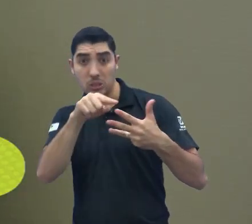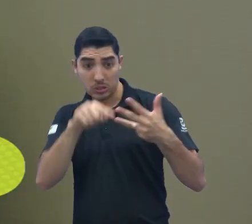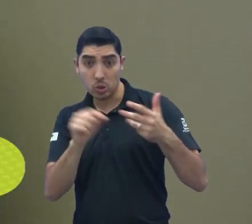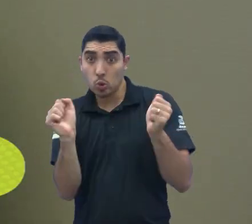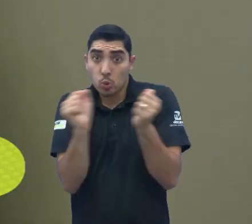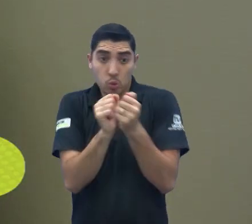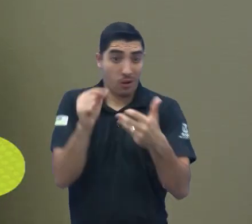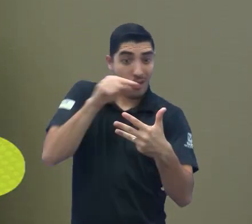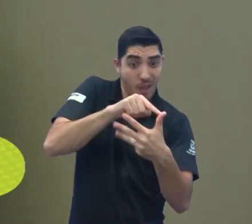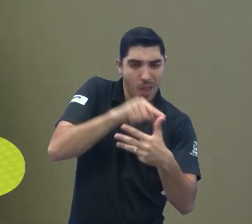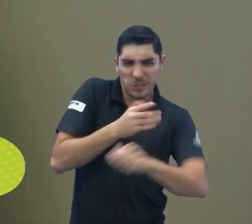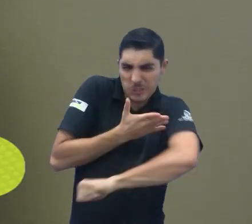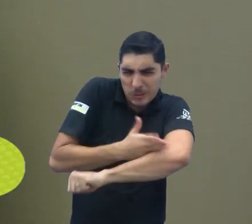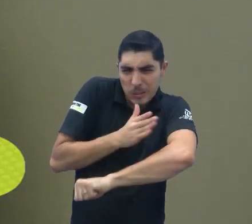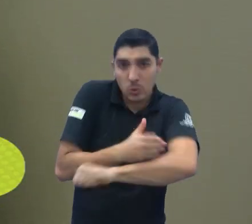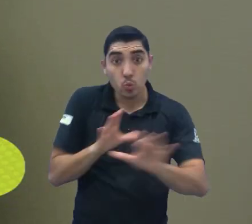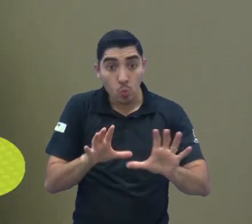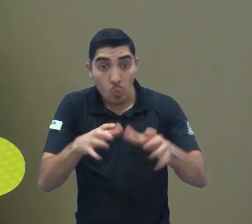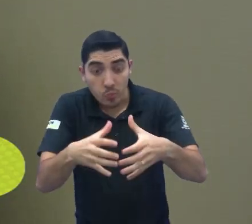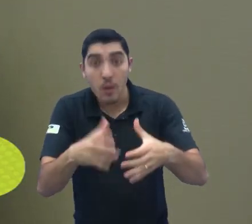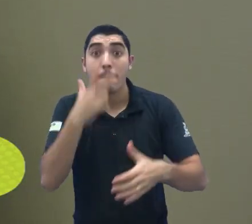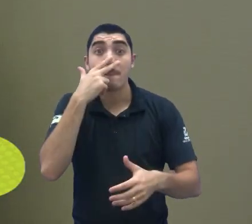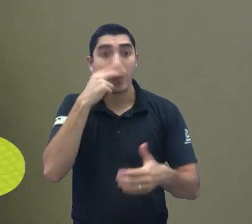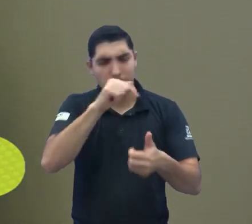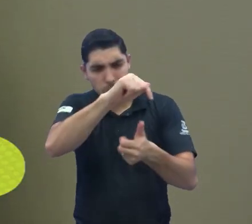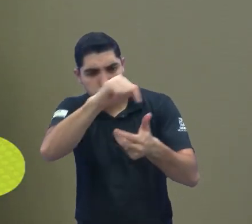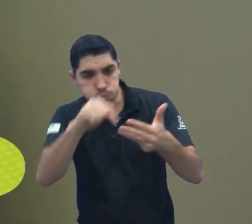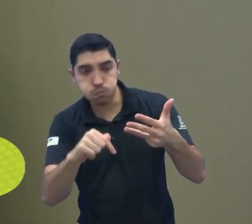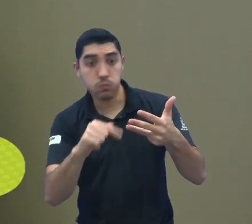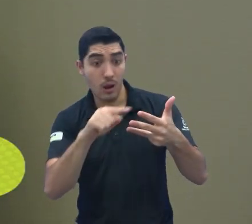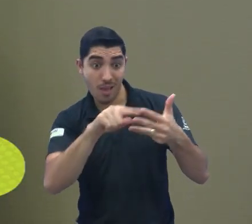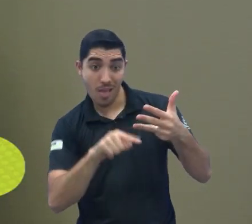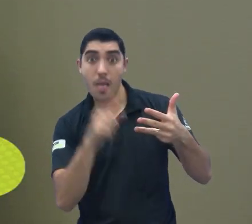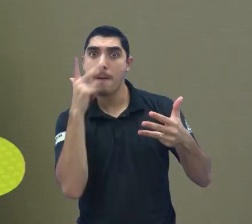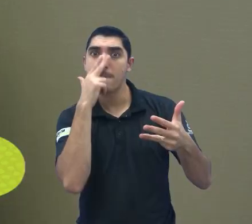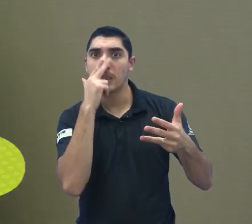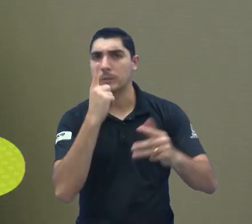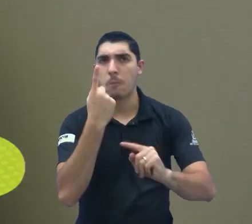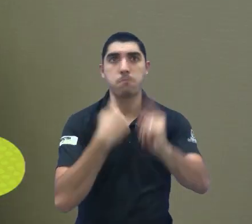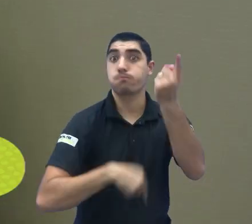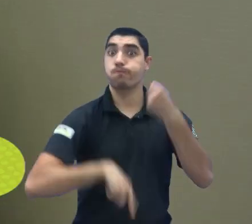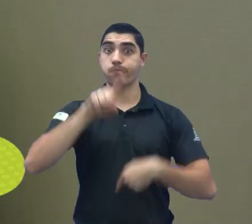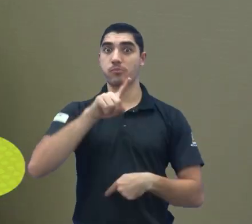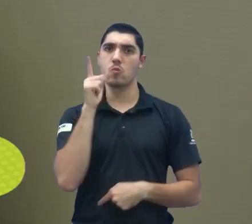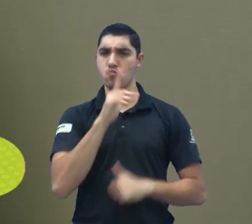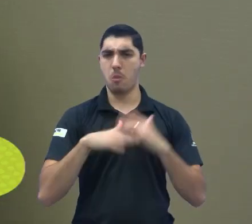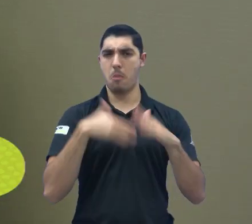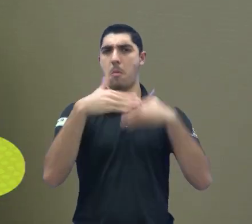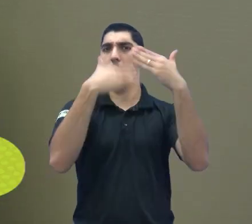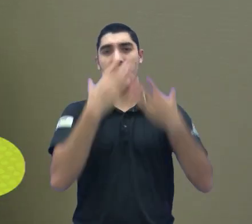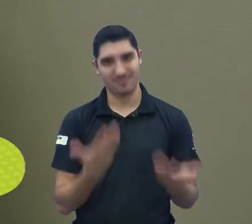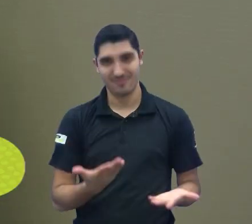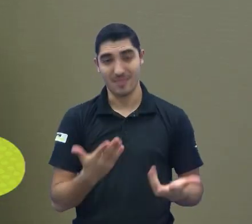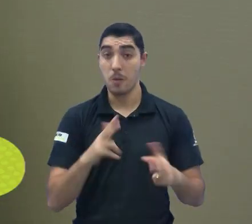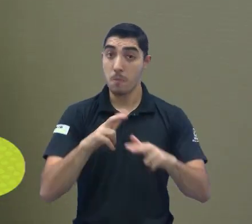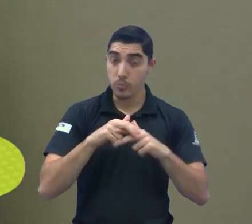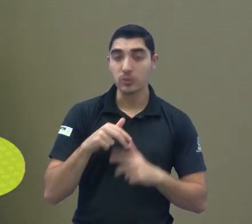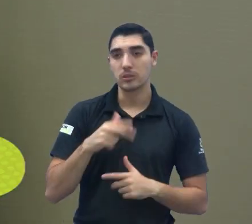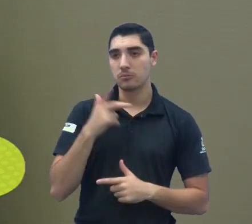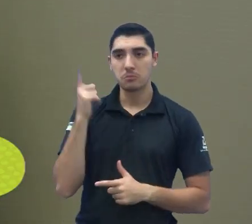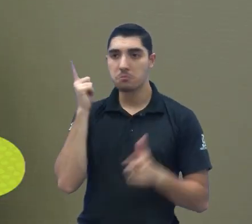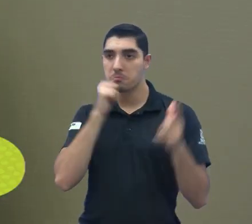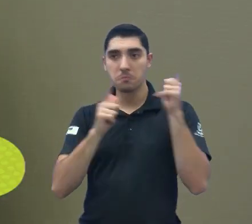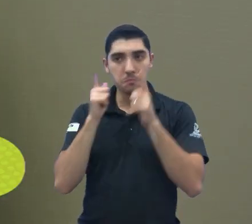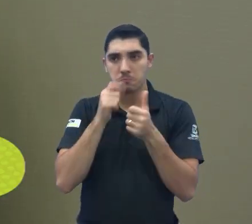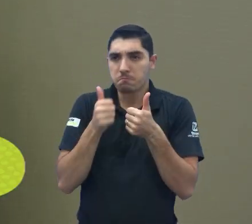isso torna o trabalho muito gratificante para nós. Então, assim, a gente teve um ano muito consolidado nesse aspecto. Nós ficamos muito